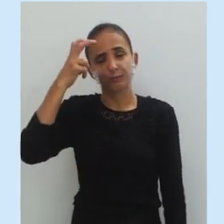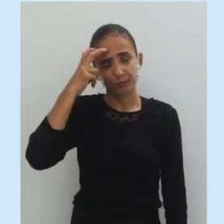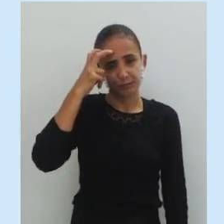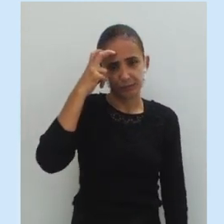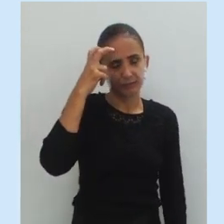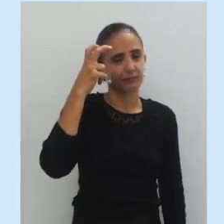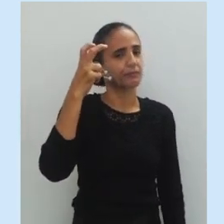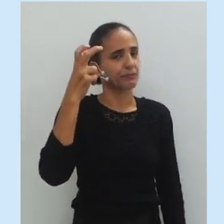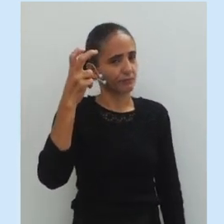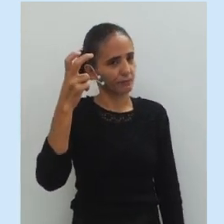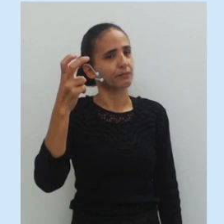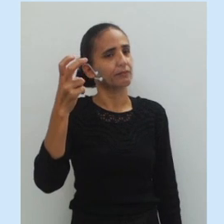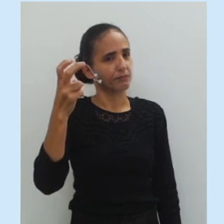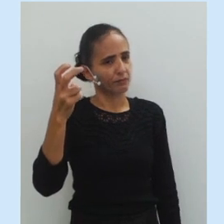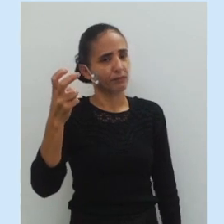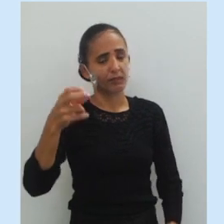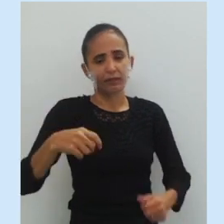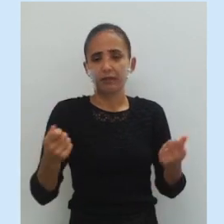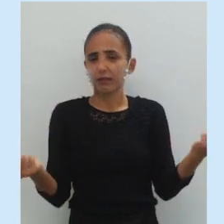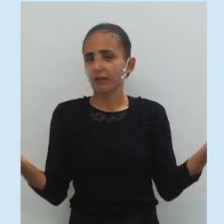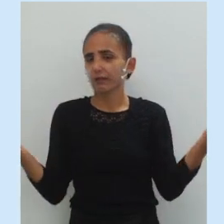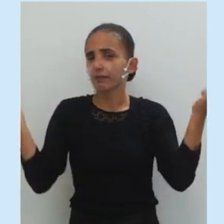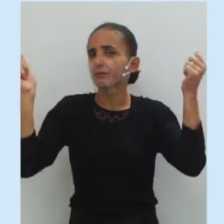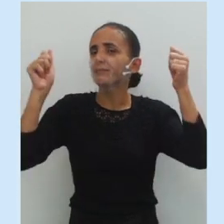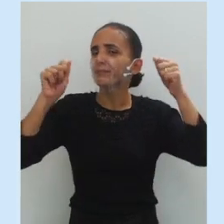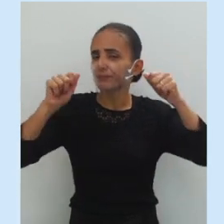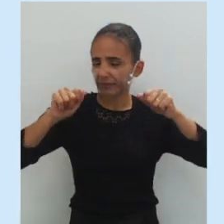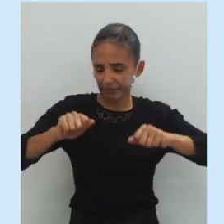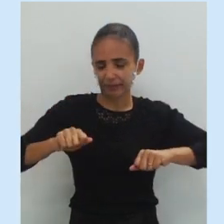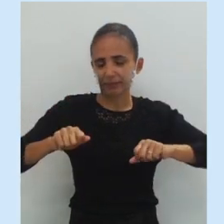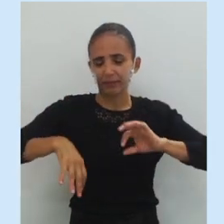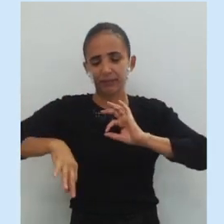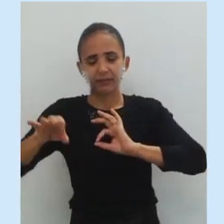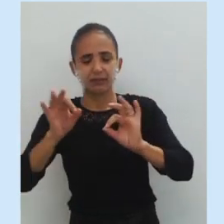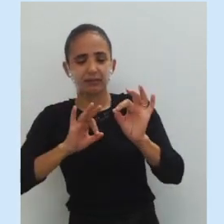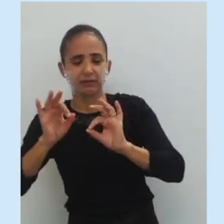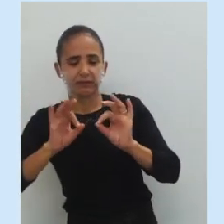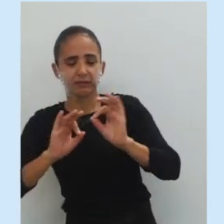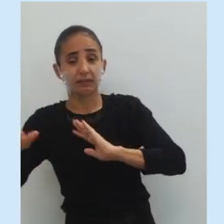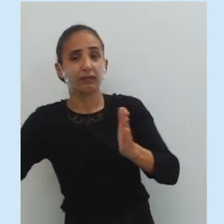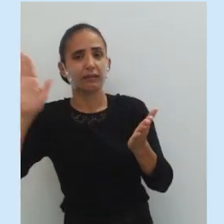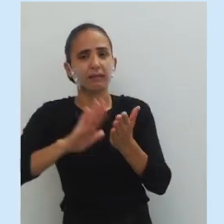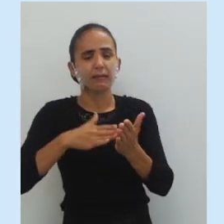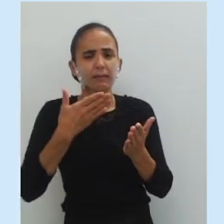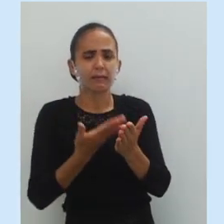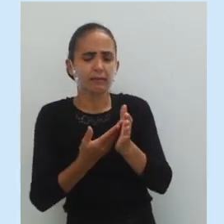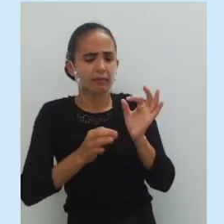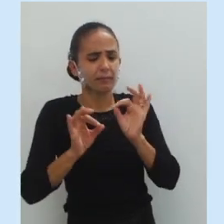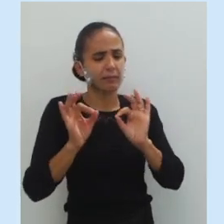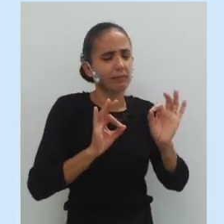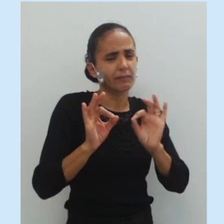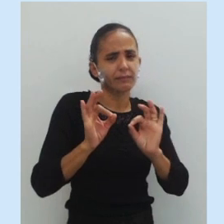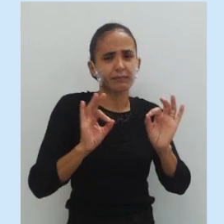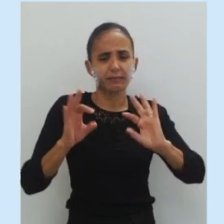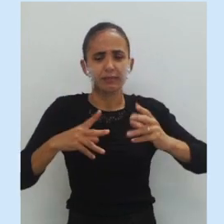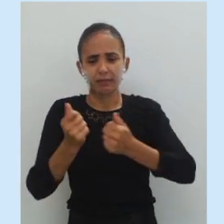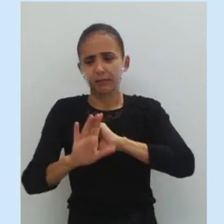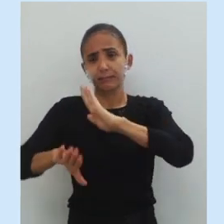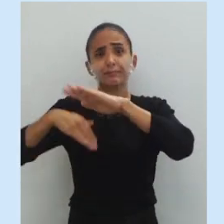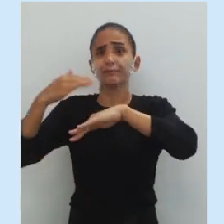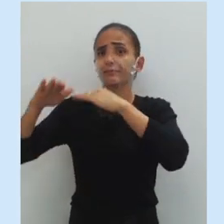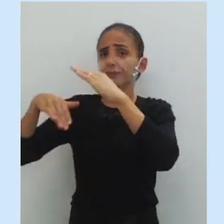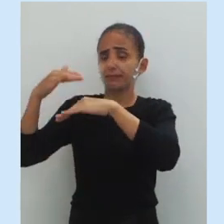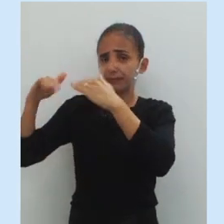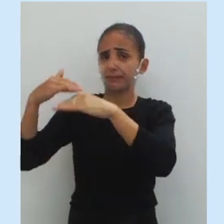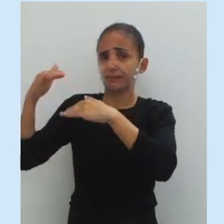inteligência, ou seja, habilidade e capacidade de interpretar, né? Interpretar